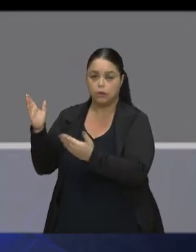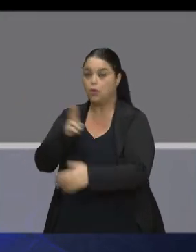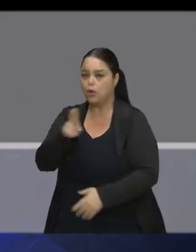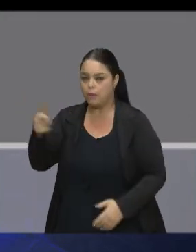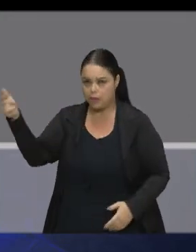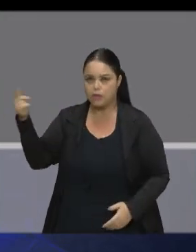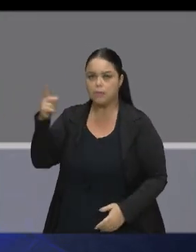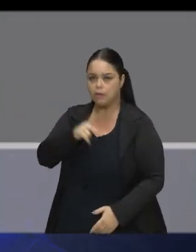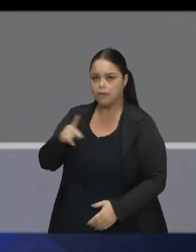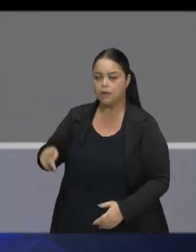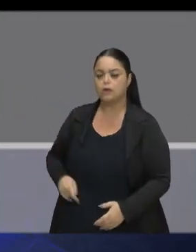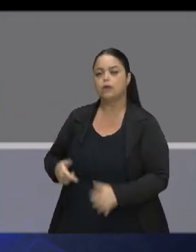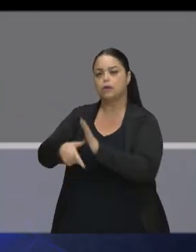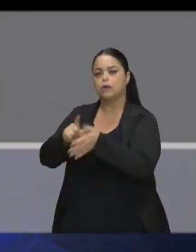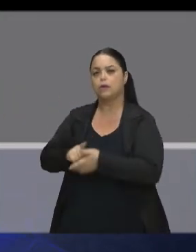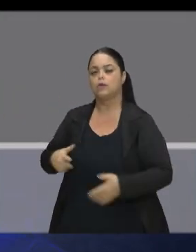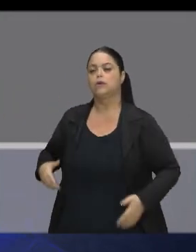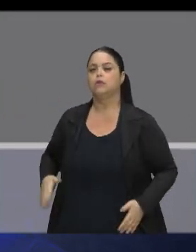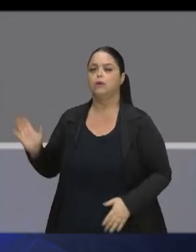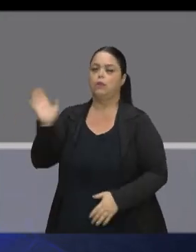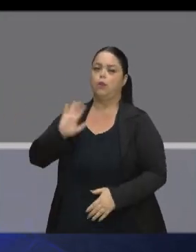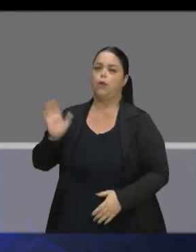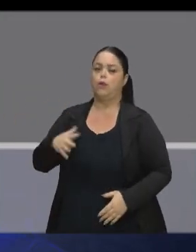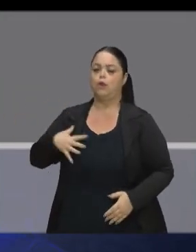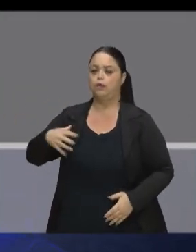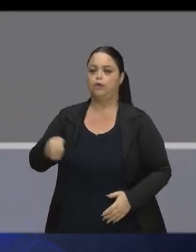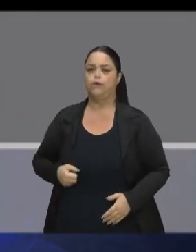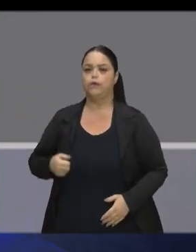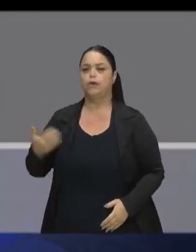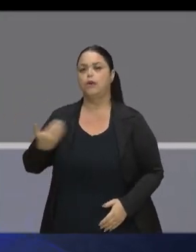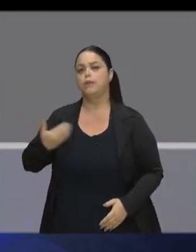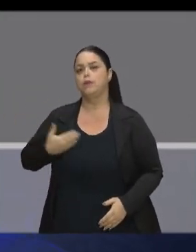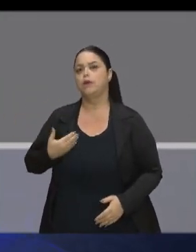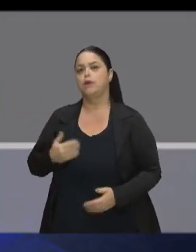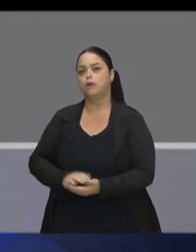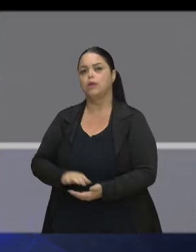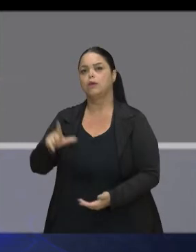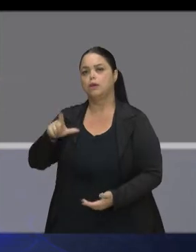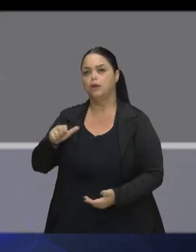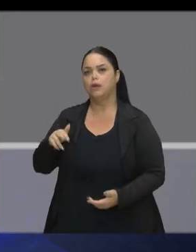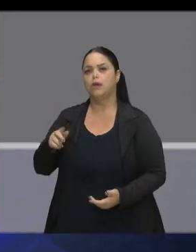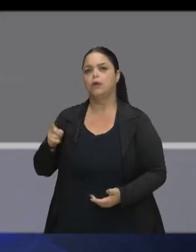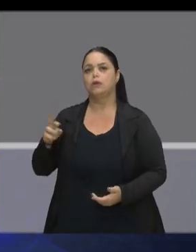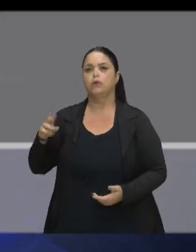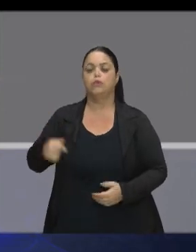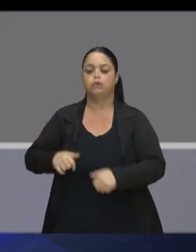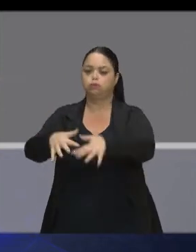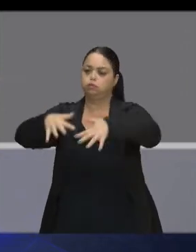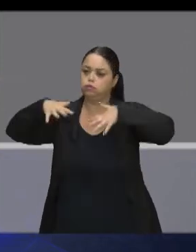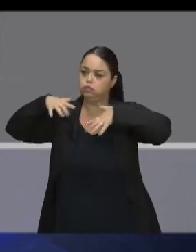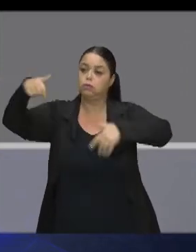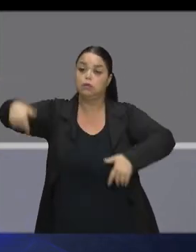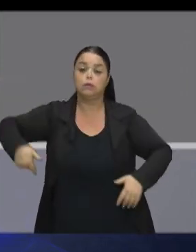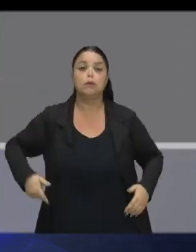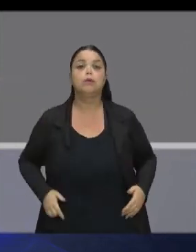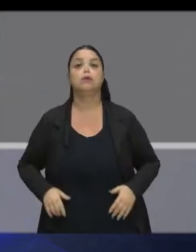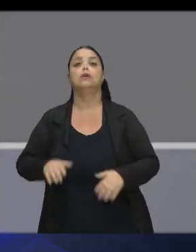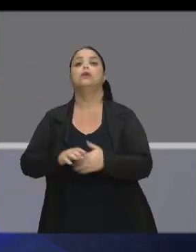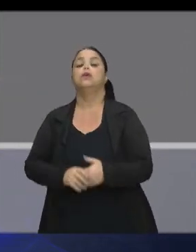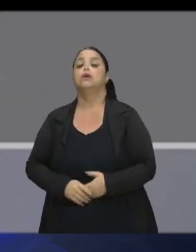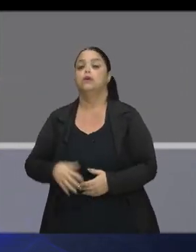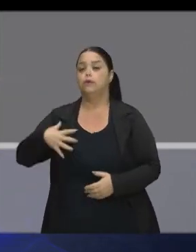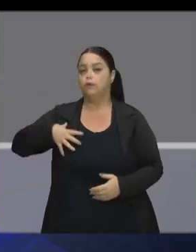também, eu quero cumprimentar o seu filho, meu amigo Leandro, que está aqui na